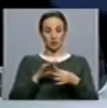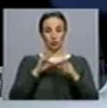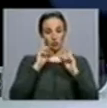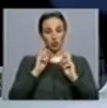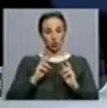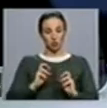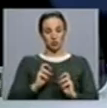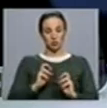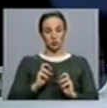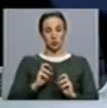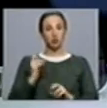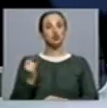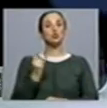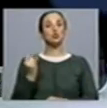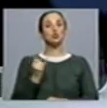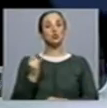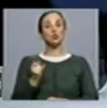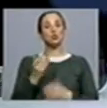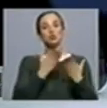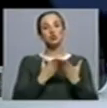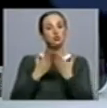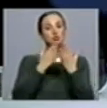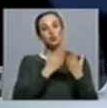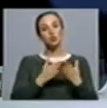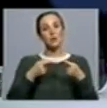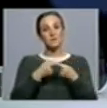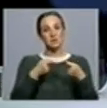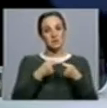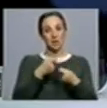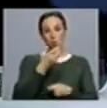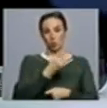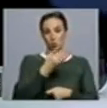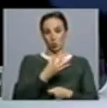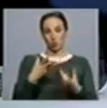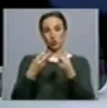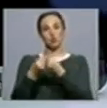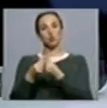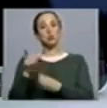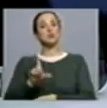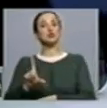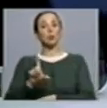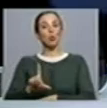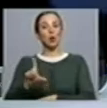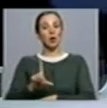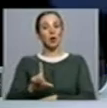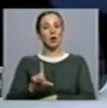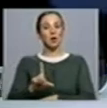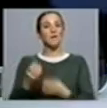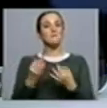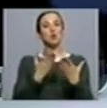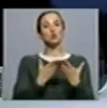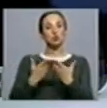investigadores do Instituto de Astrofísica, que junta o Centro de Astrofísica do Porto e o Centro de Astrofísica de Lisboa, e então um